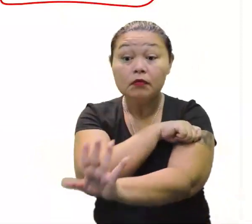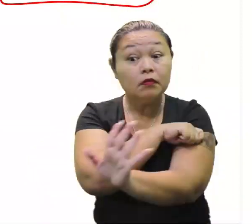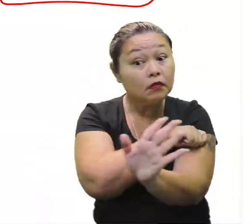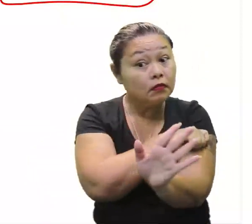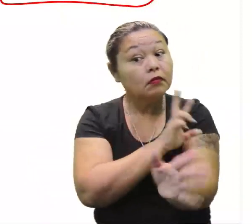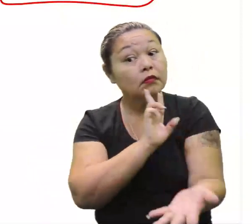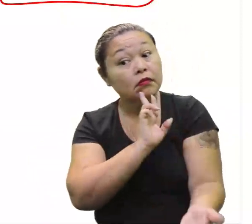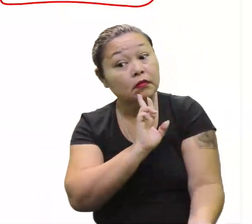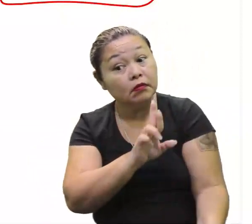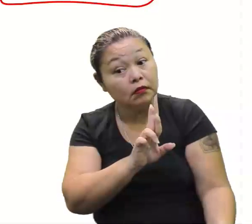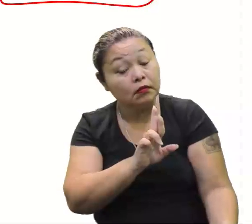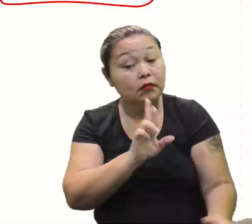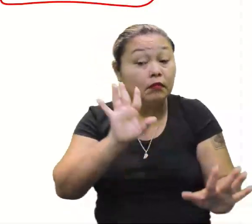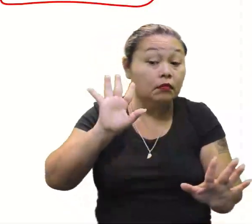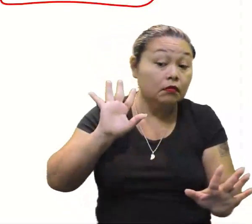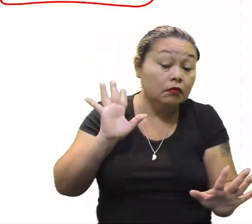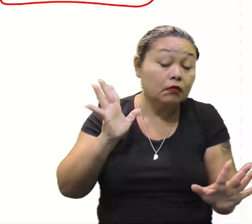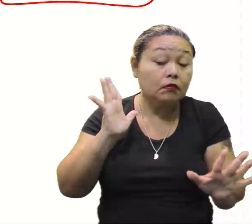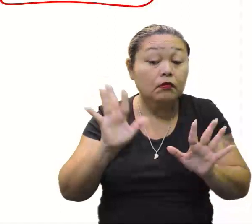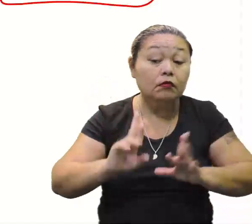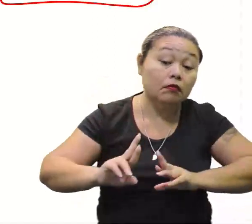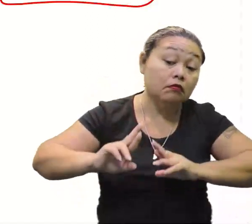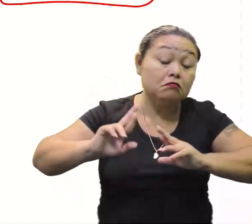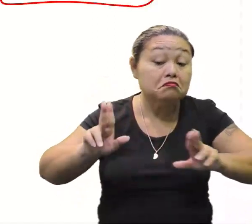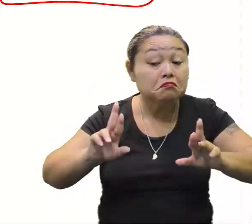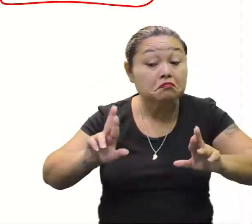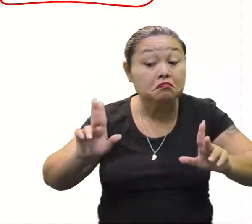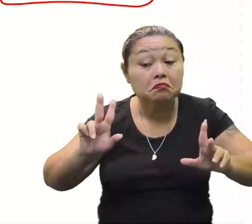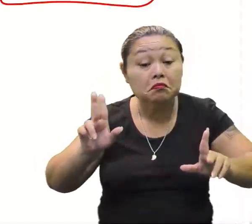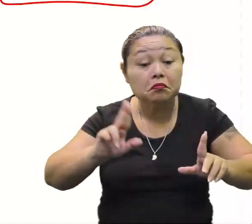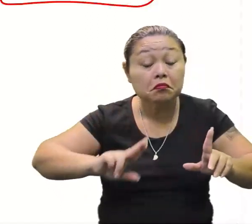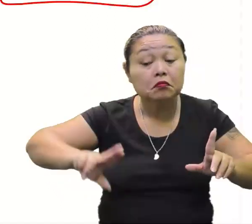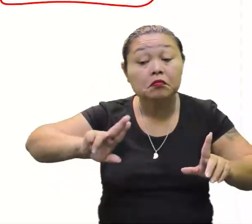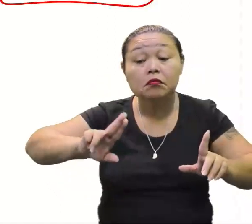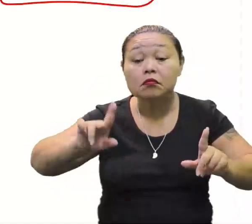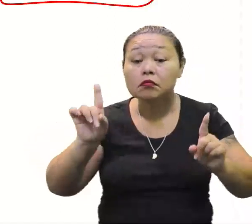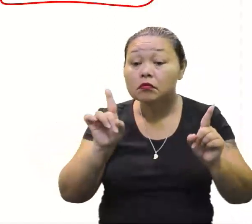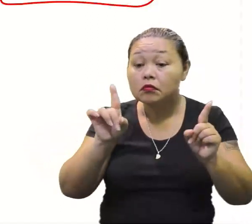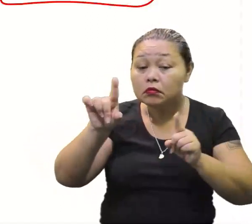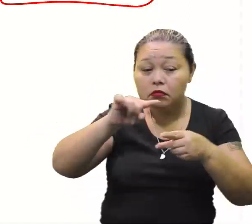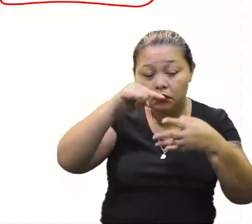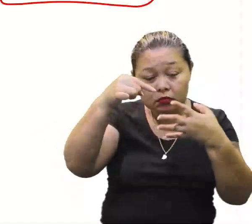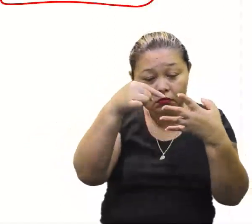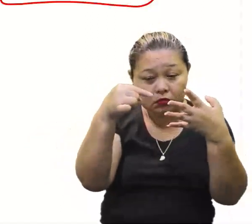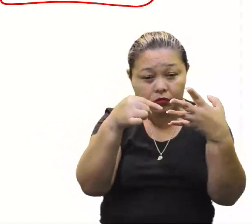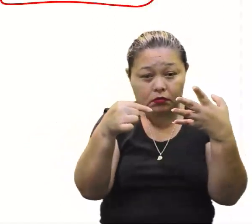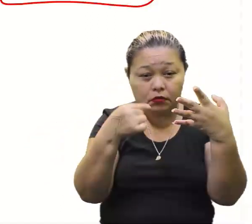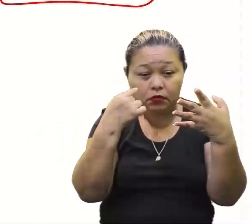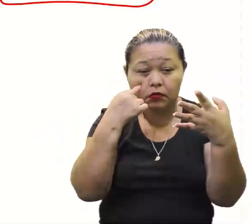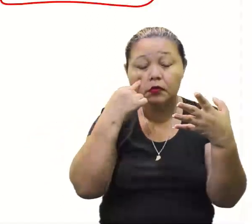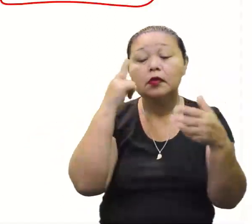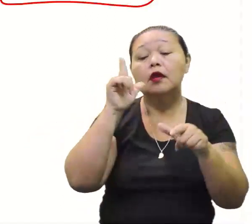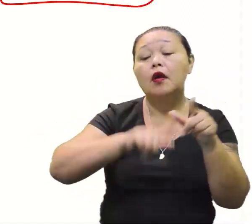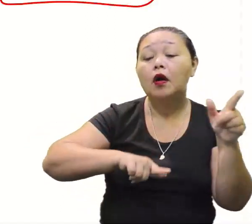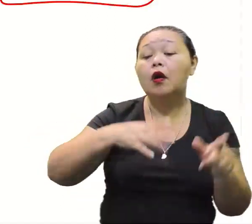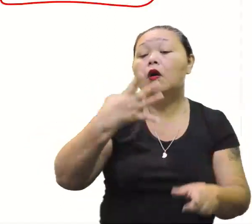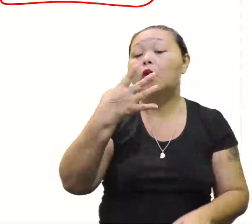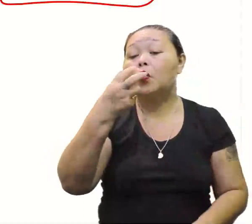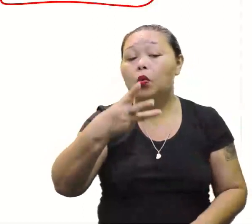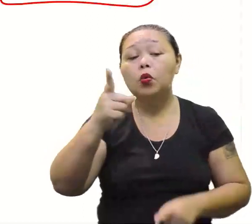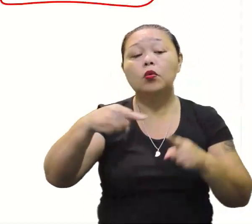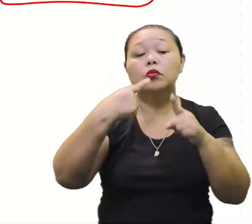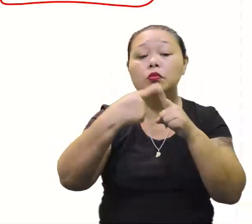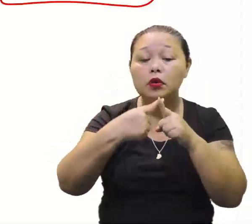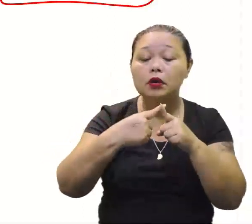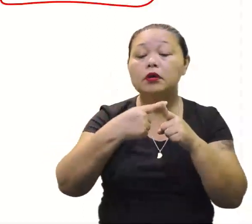resolveu fazendo de modo aplicado as alternativas. Pegou lá 43 vezes